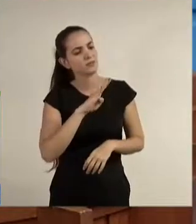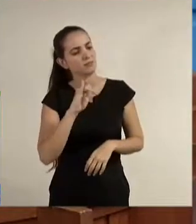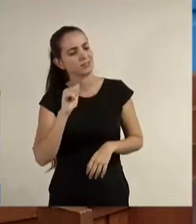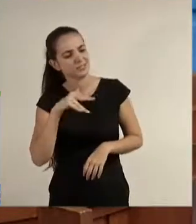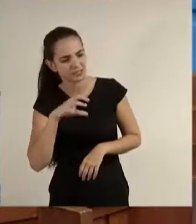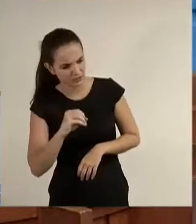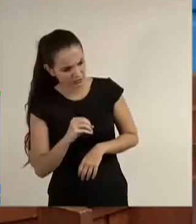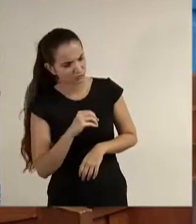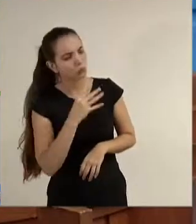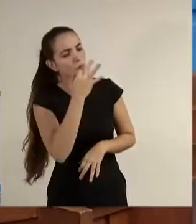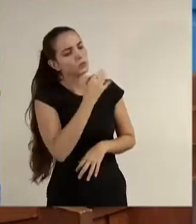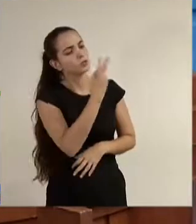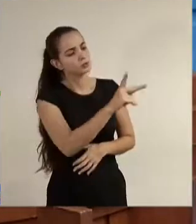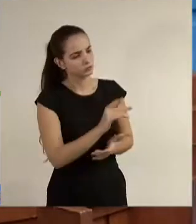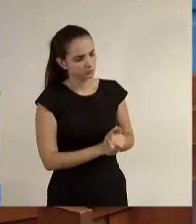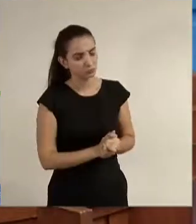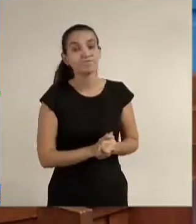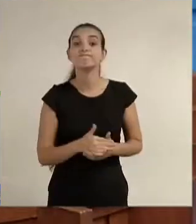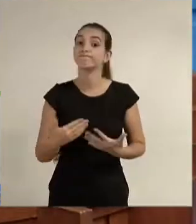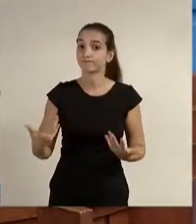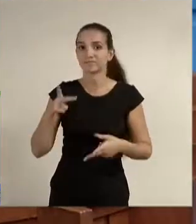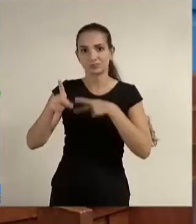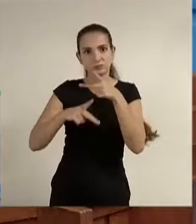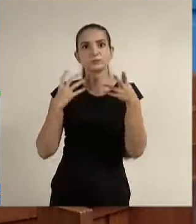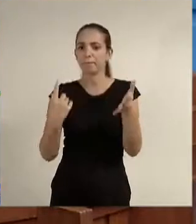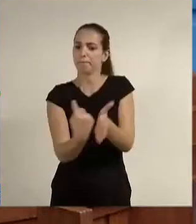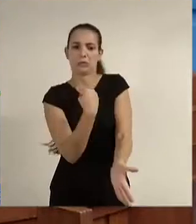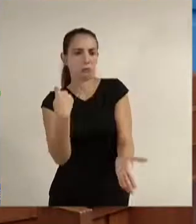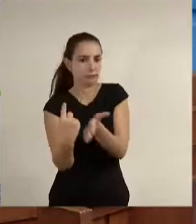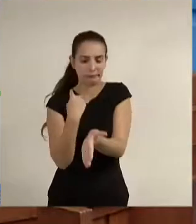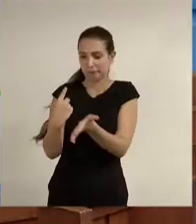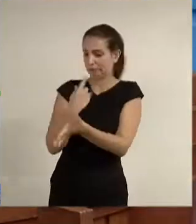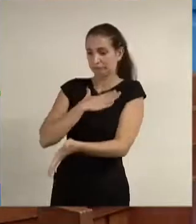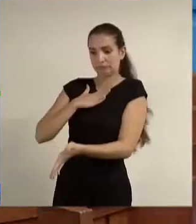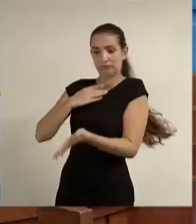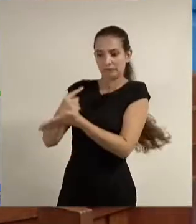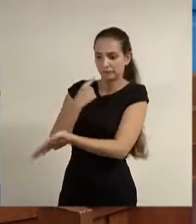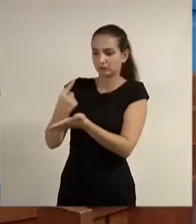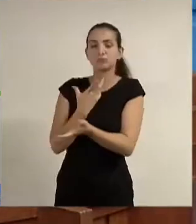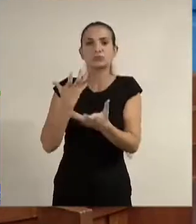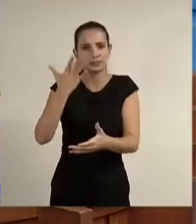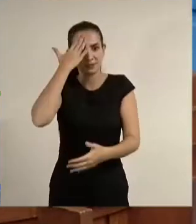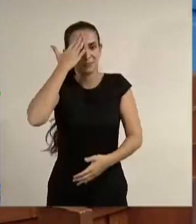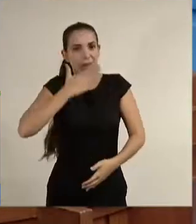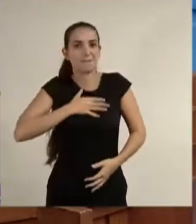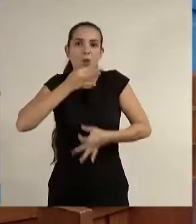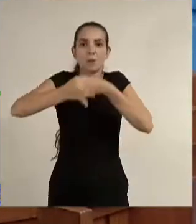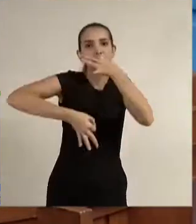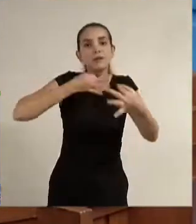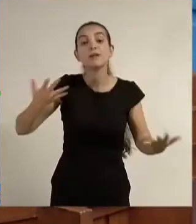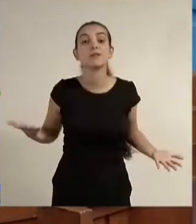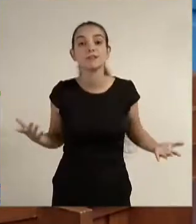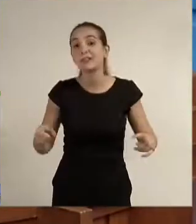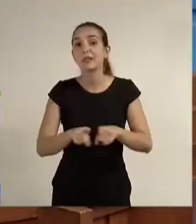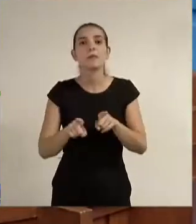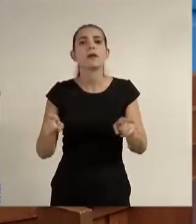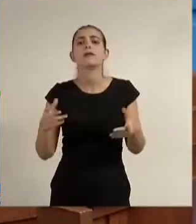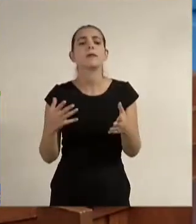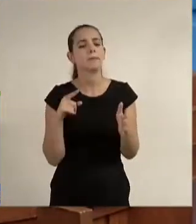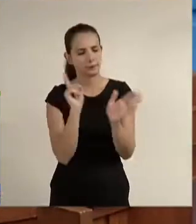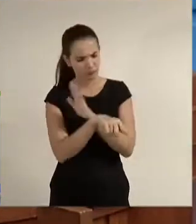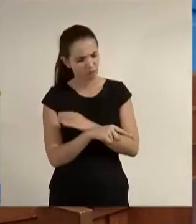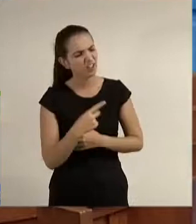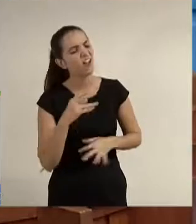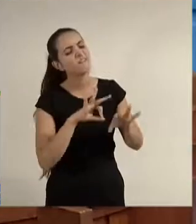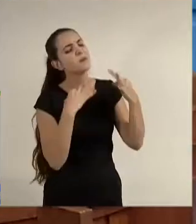queimou? As pessoas querem saber a opinião das pessoas, né? As pessoas dizem, e a família do Bolsonaro?